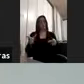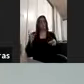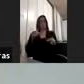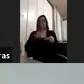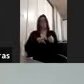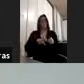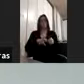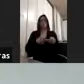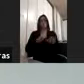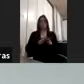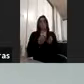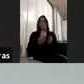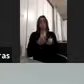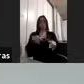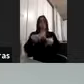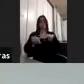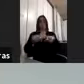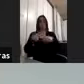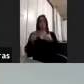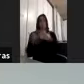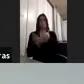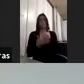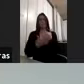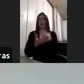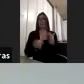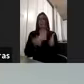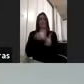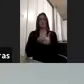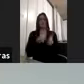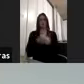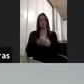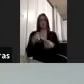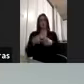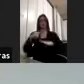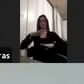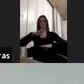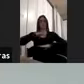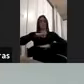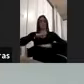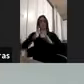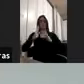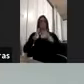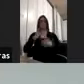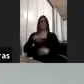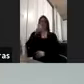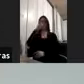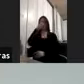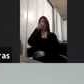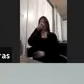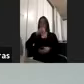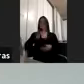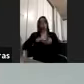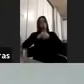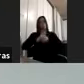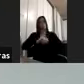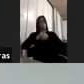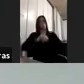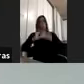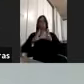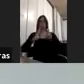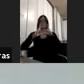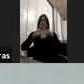básica no momento que nós estamos atravessando, cumprimentar a direção dos sindicatos metalúrgicos, né, e, ao